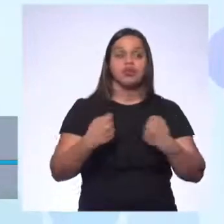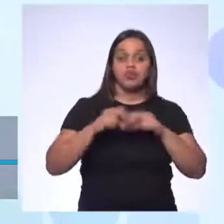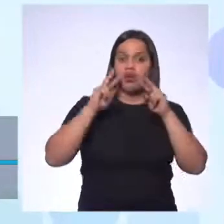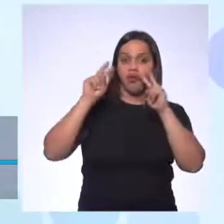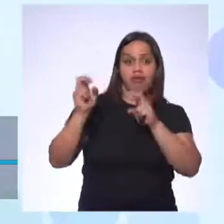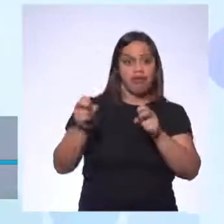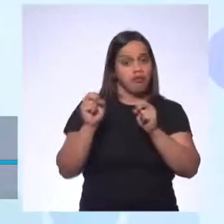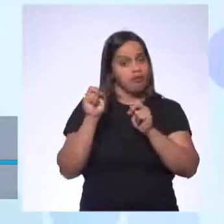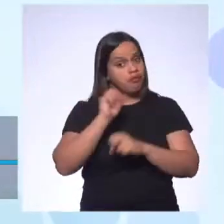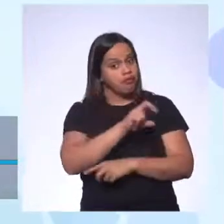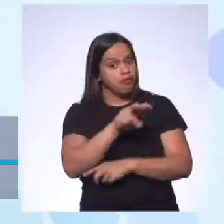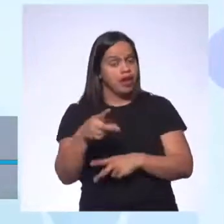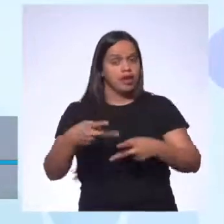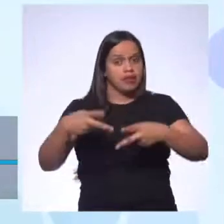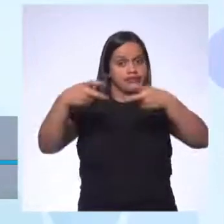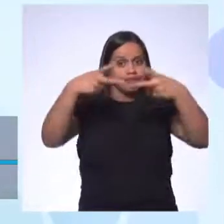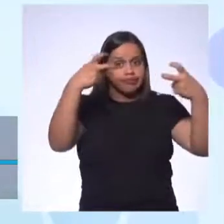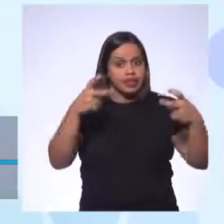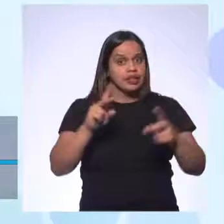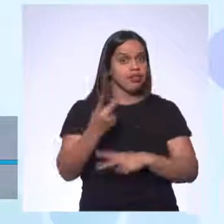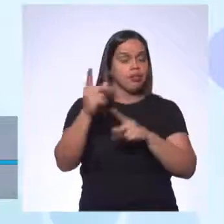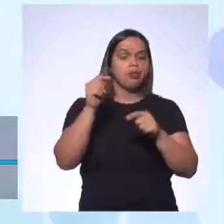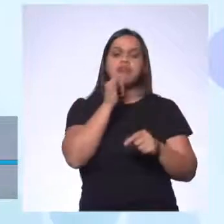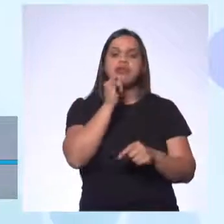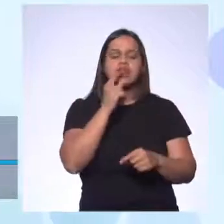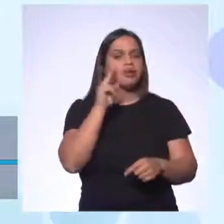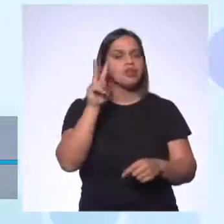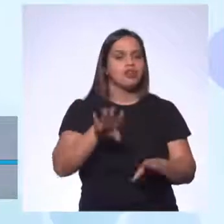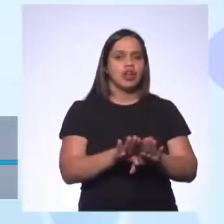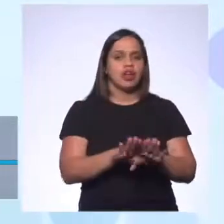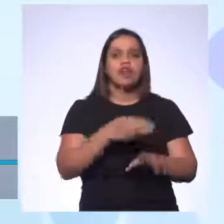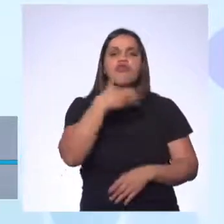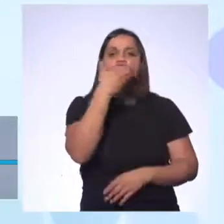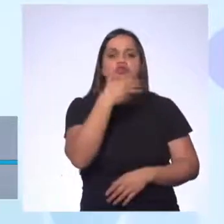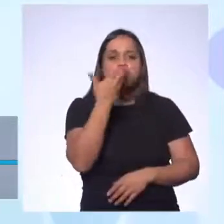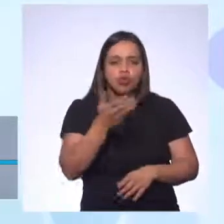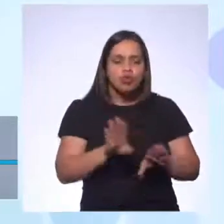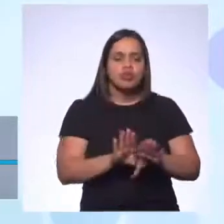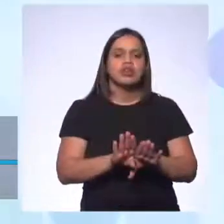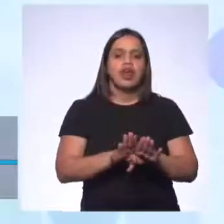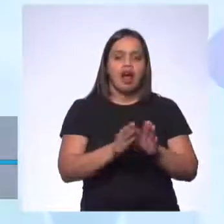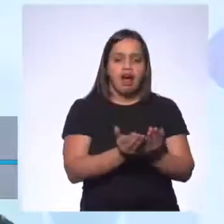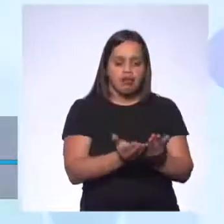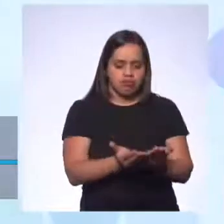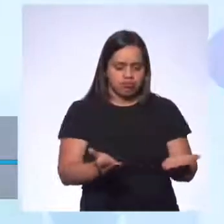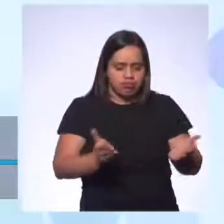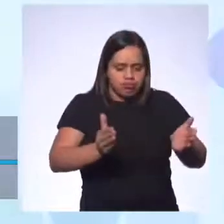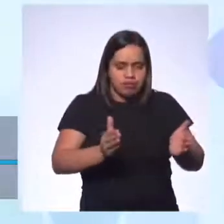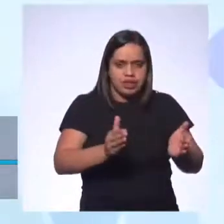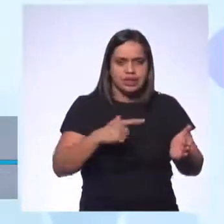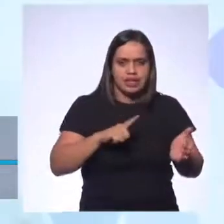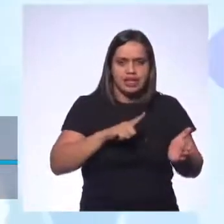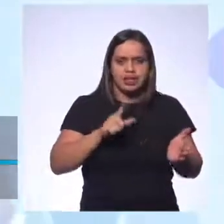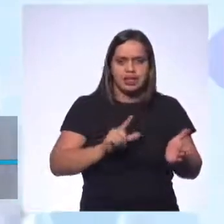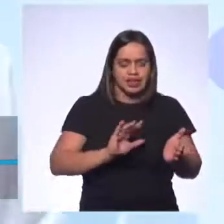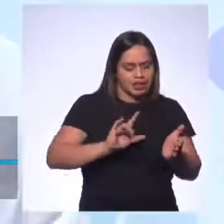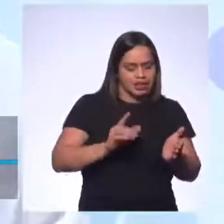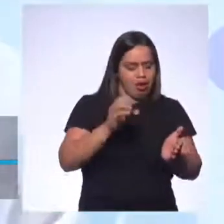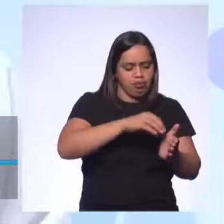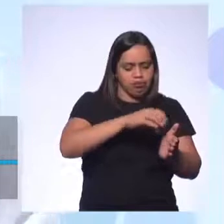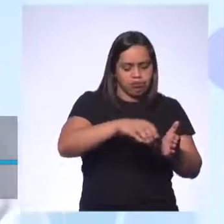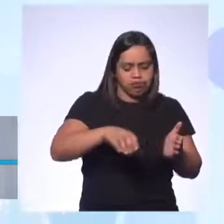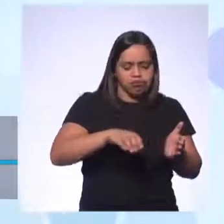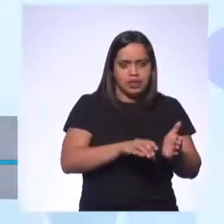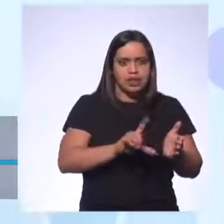mais isso, que às vezes eu pego um fruto, aí esse fruto está numa bandeja de isopor, encapado por um plástico. Bom, enfim, não sei qual